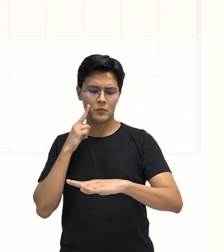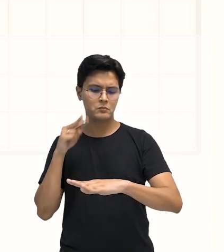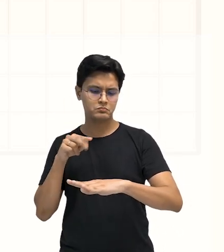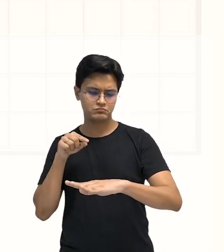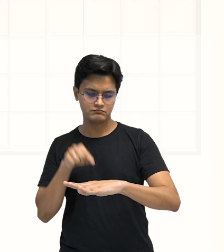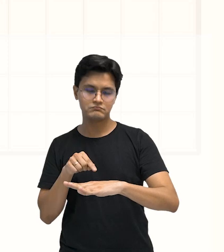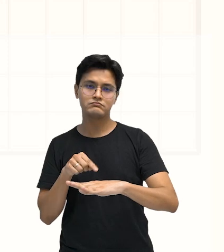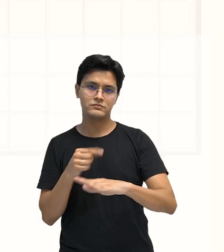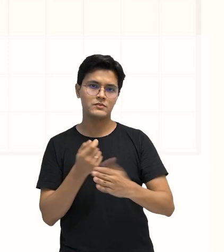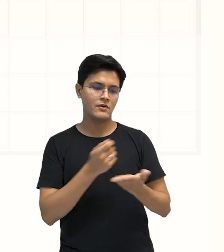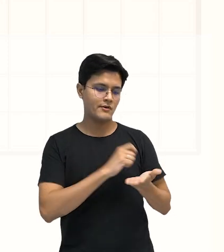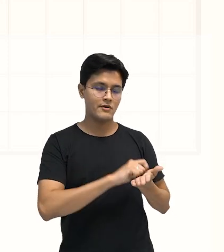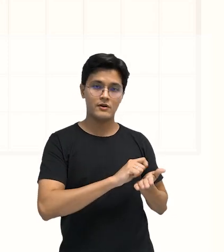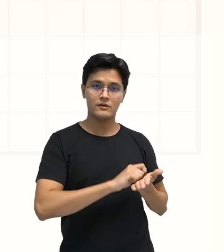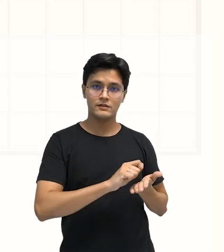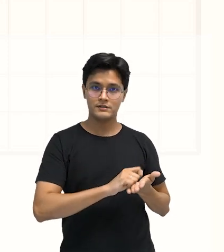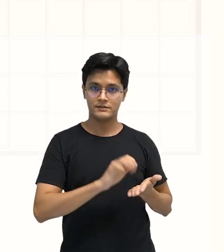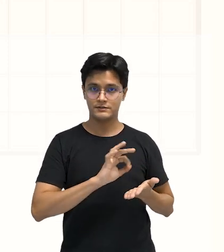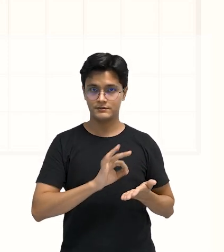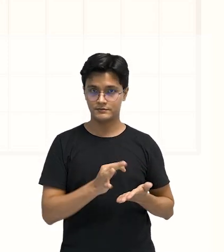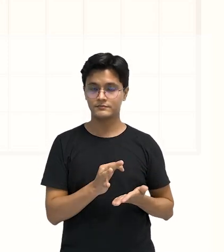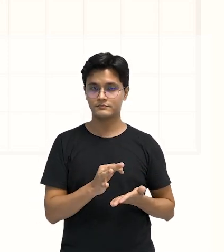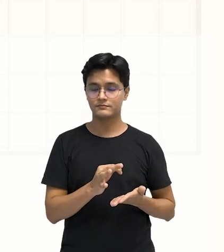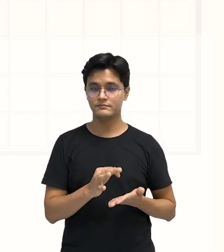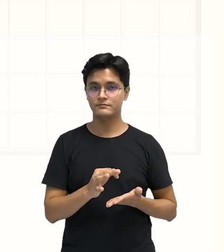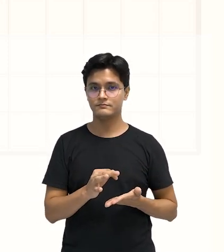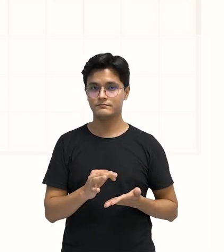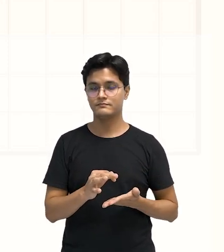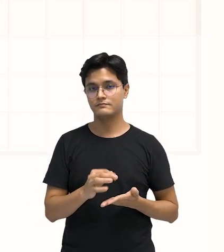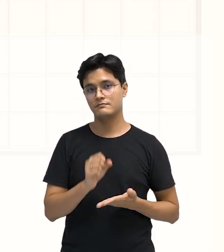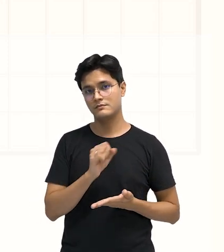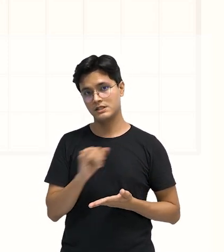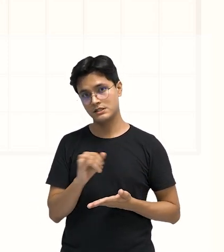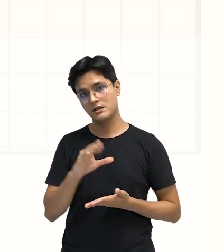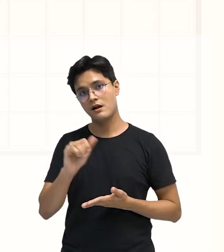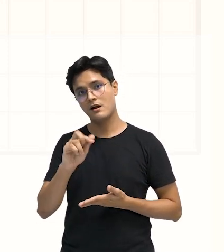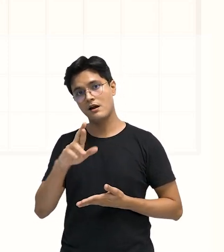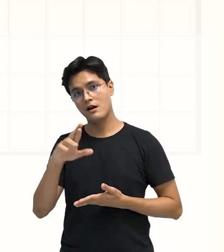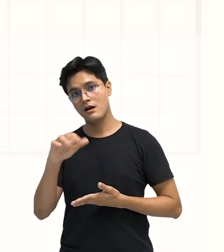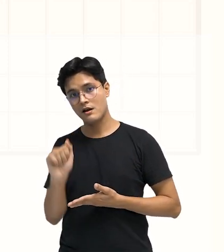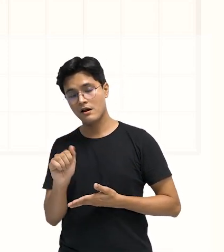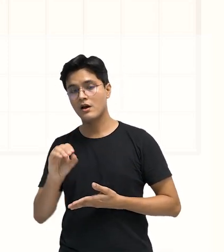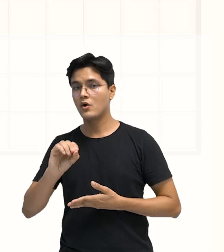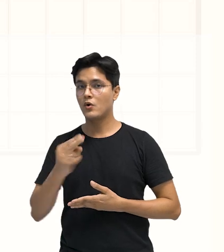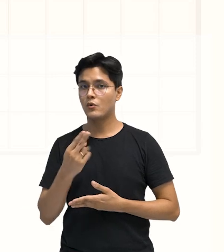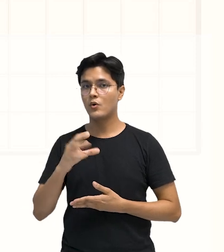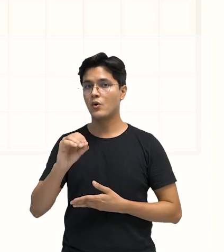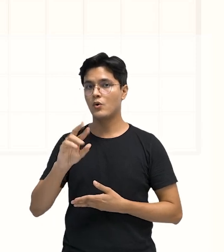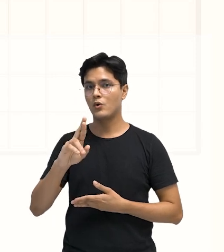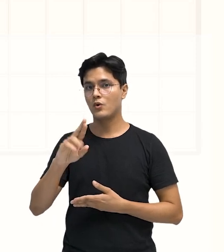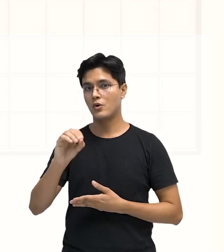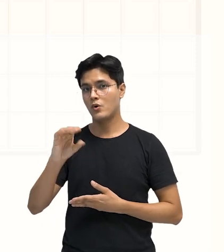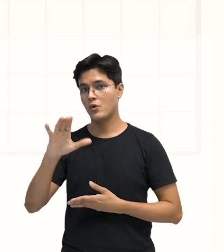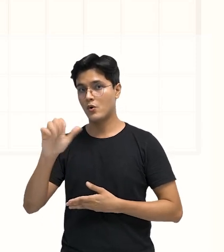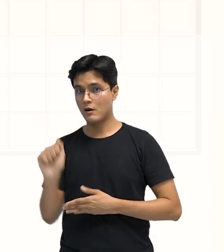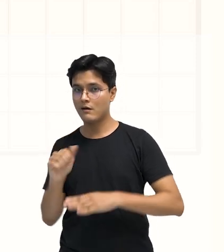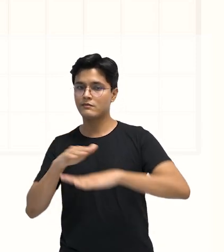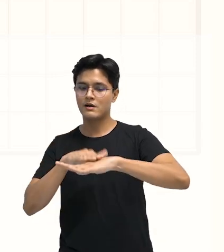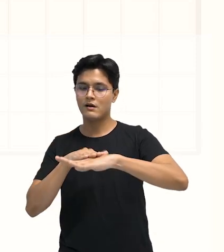você registra a próxima ocorrência, se vai ser cara ou coroa. E assim você vai fazendo ali